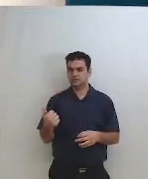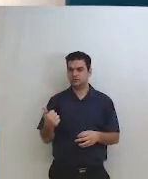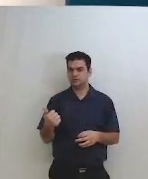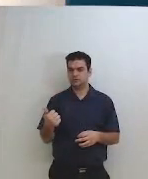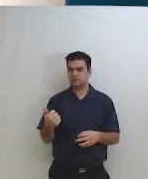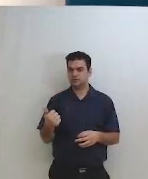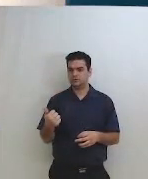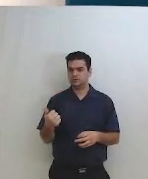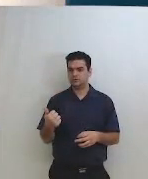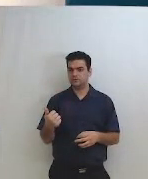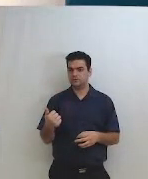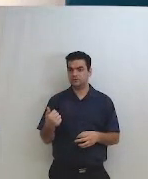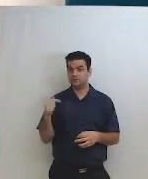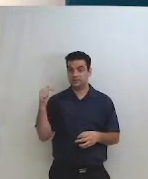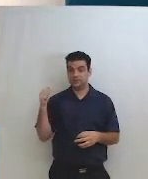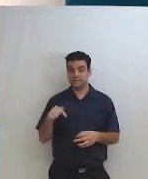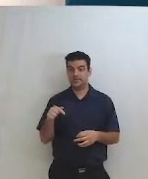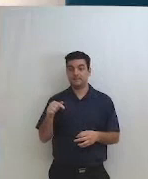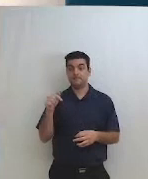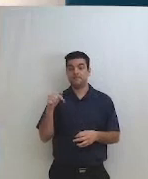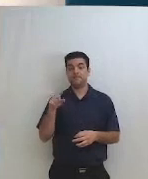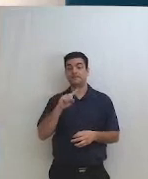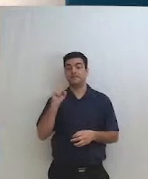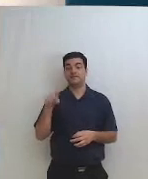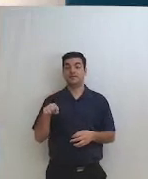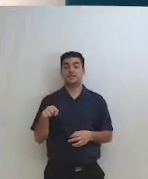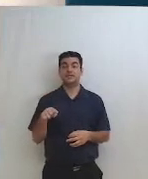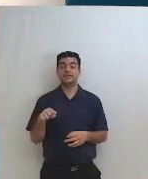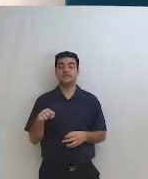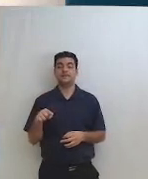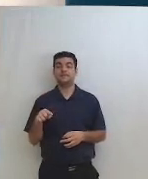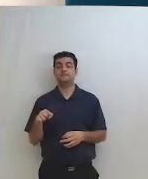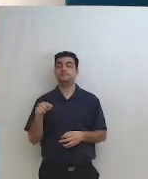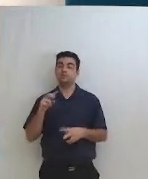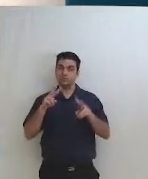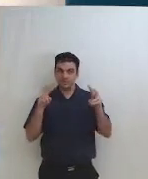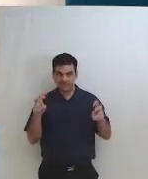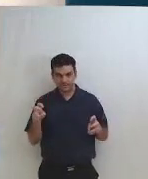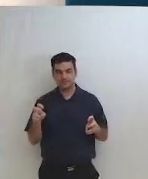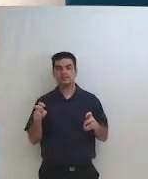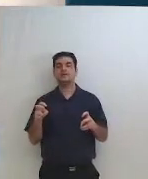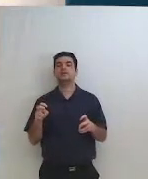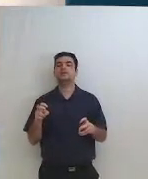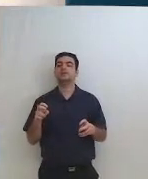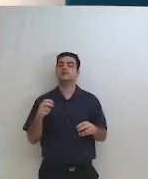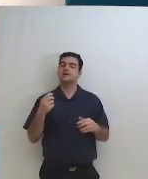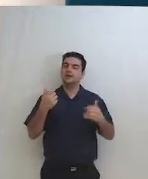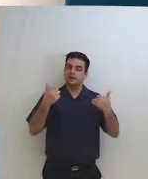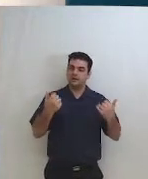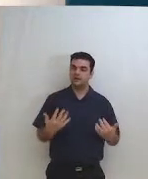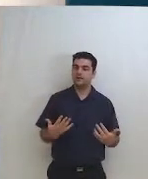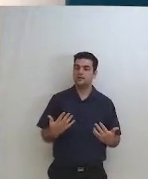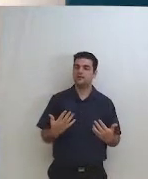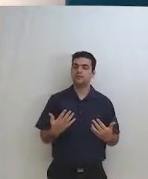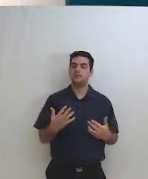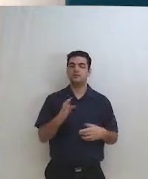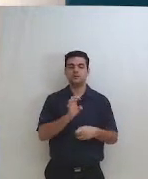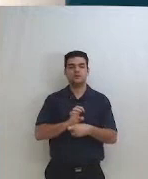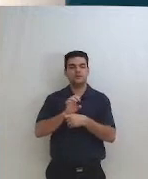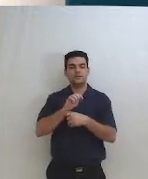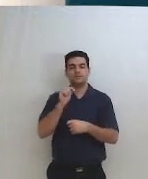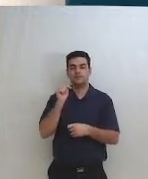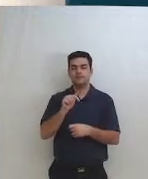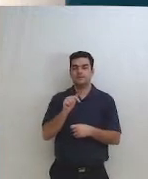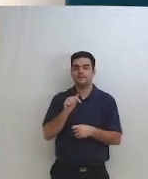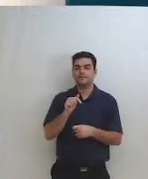julho de 2021. Aqui não se está tratando, acerca da questão aqui trazida, assim se pronunciou a Corte Estadual. Aqui não se está tratando